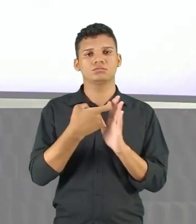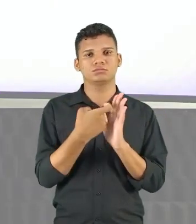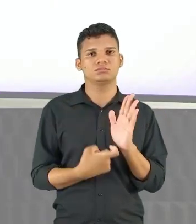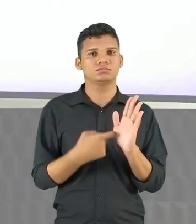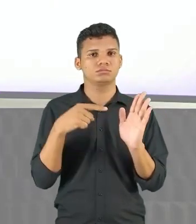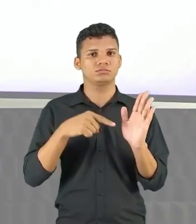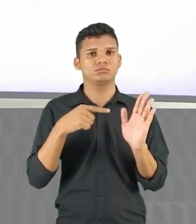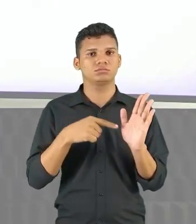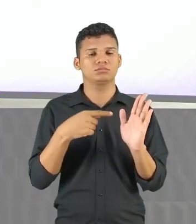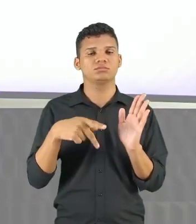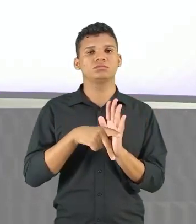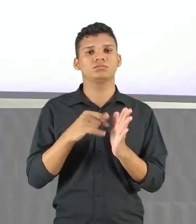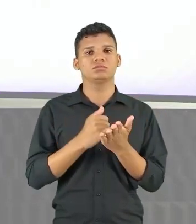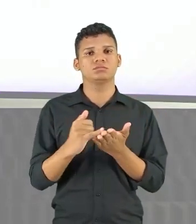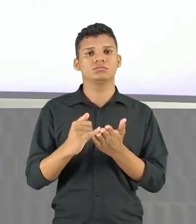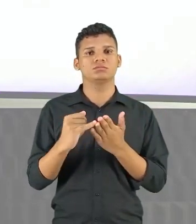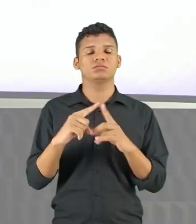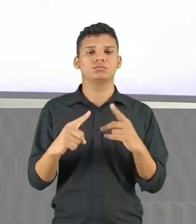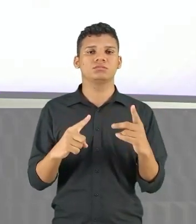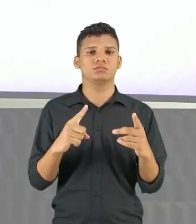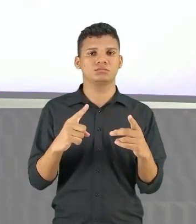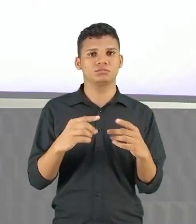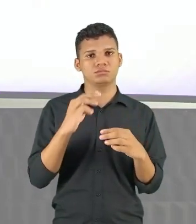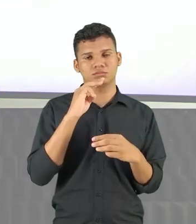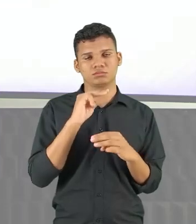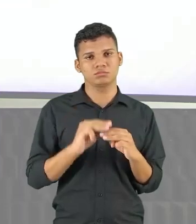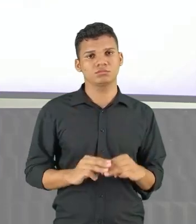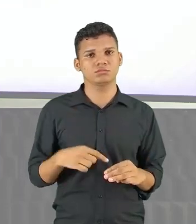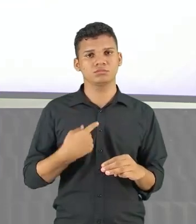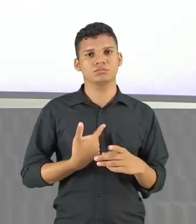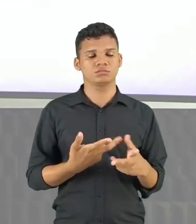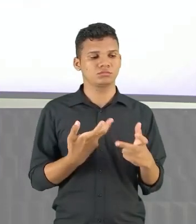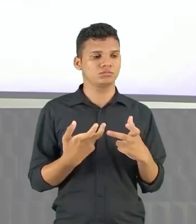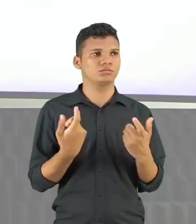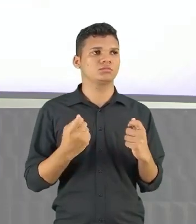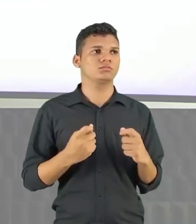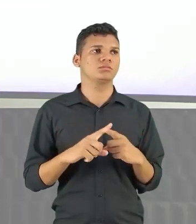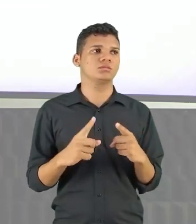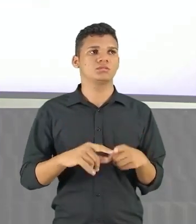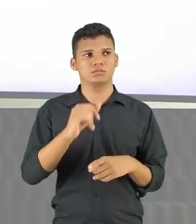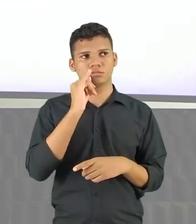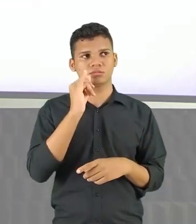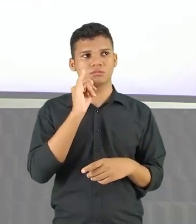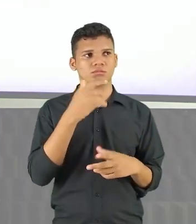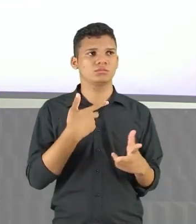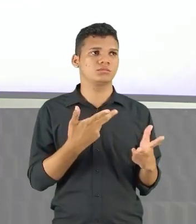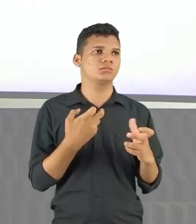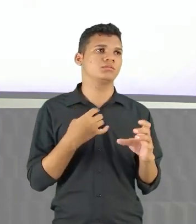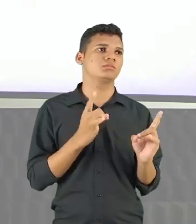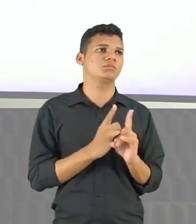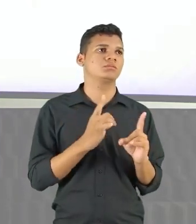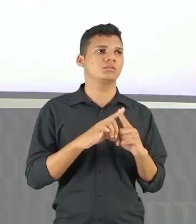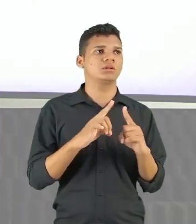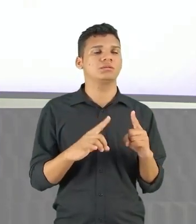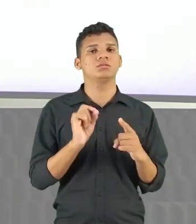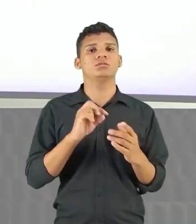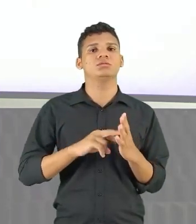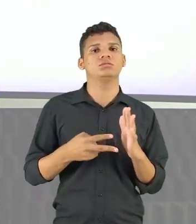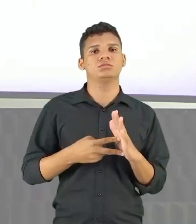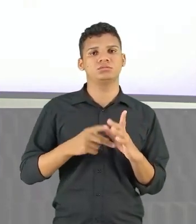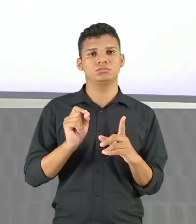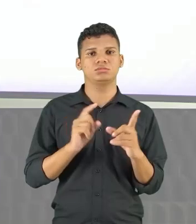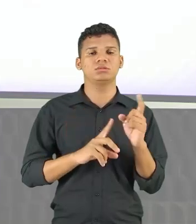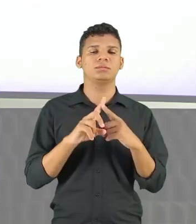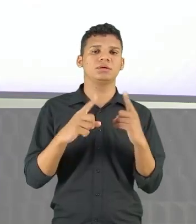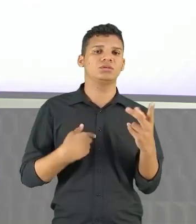está sinalizando uma introdução. Aí por isso que a gente tem que partir dessa perspectiva do texto. Não basta eu decorar, uma condição, uma expressão, e achar